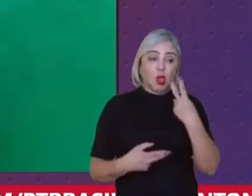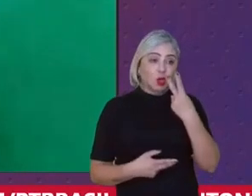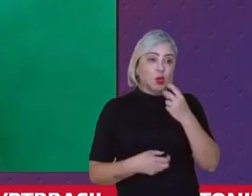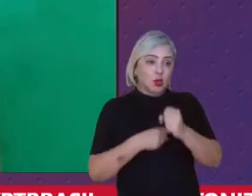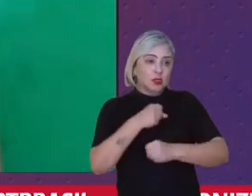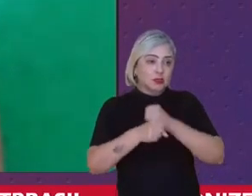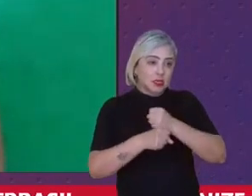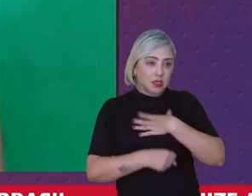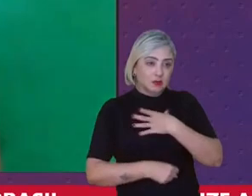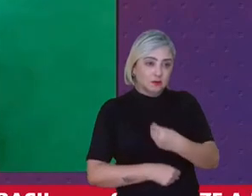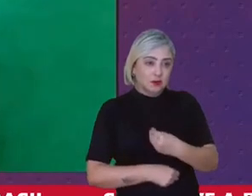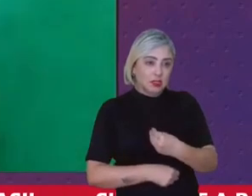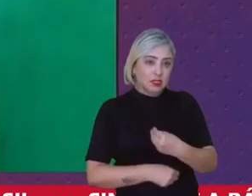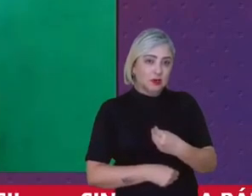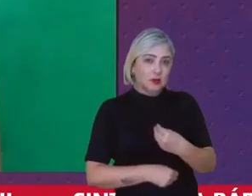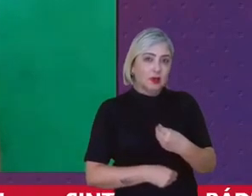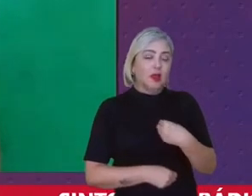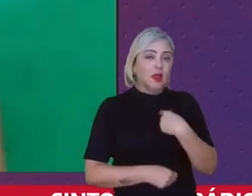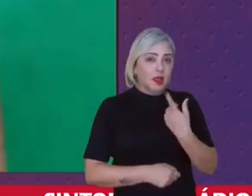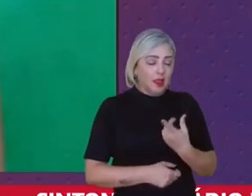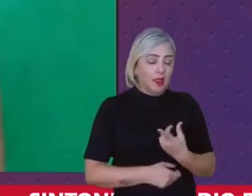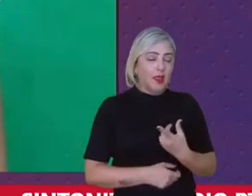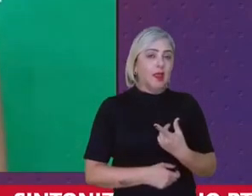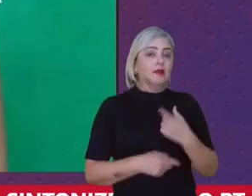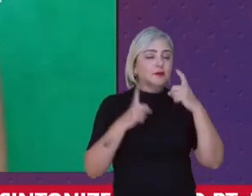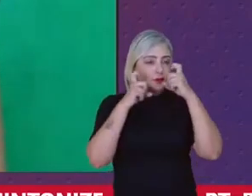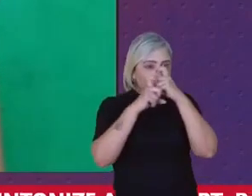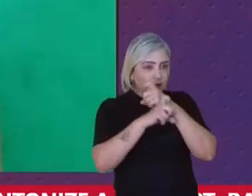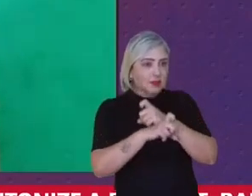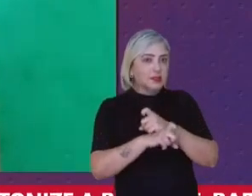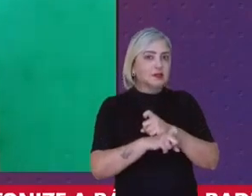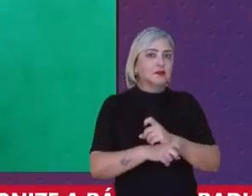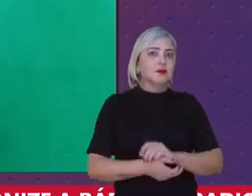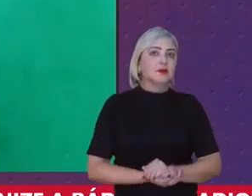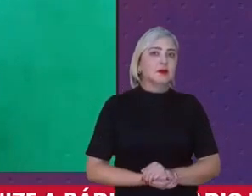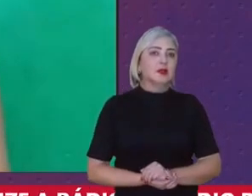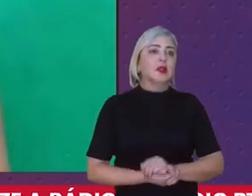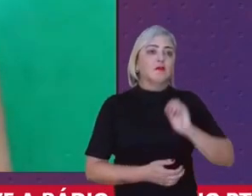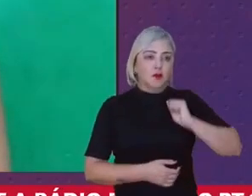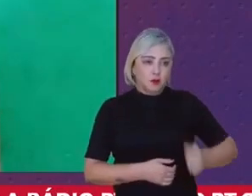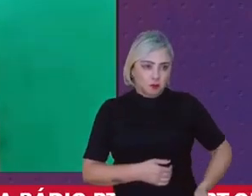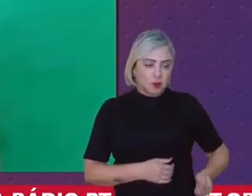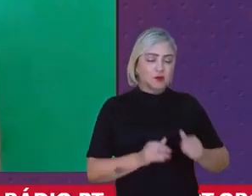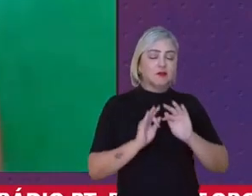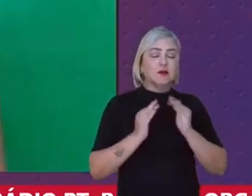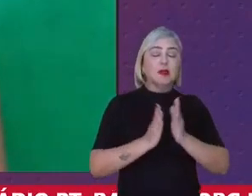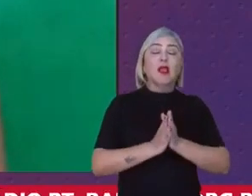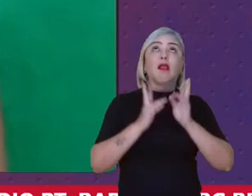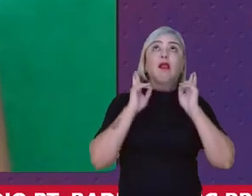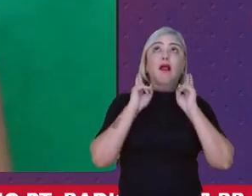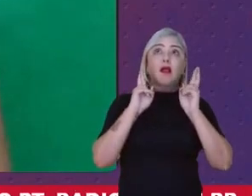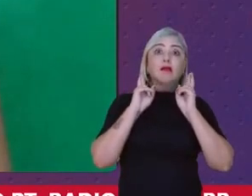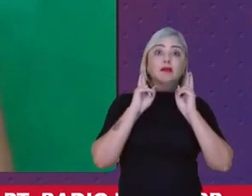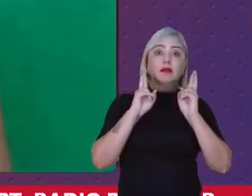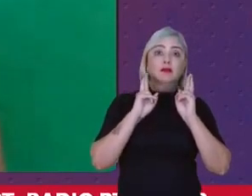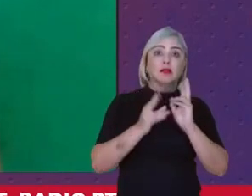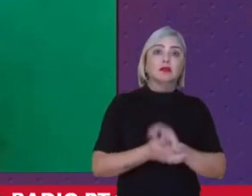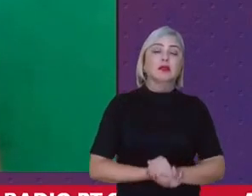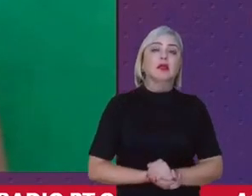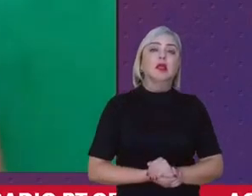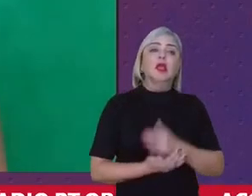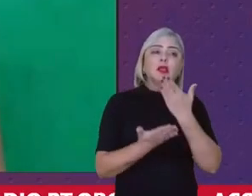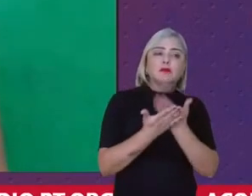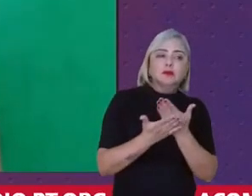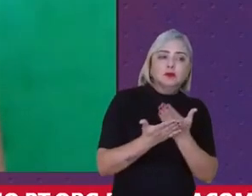para o outro, foi ralado, mas foi uma ajuda grande, foi o Bolsa Família. Fiz design gráfico e fiz